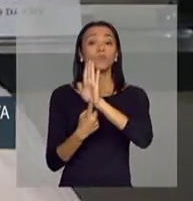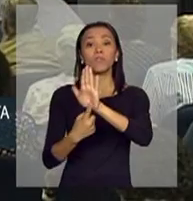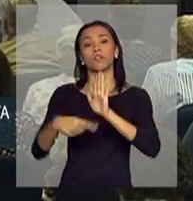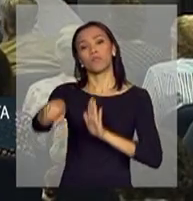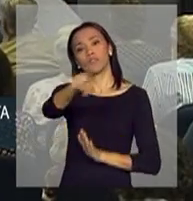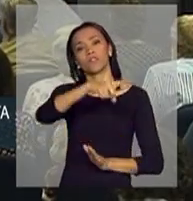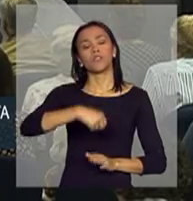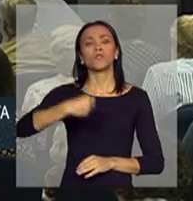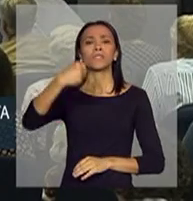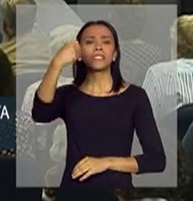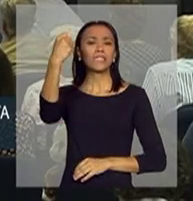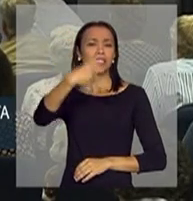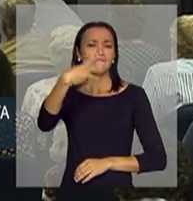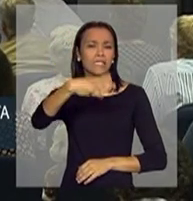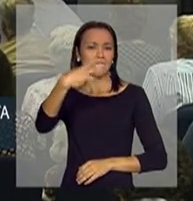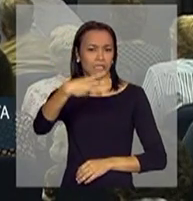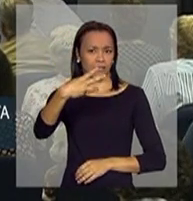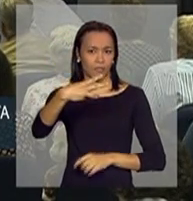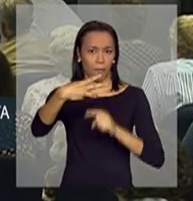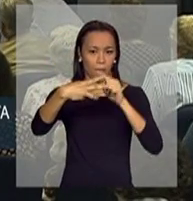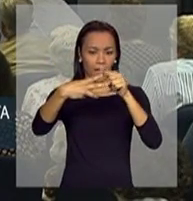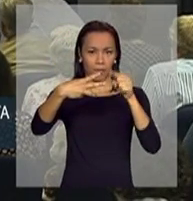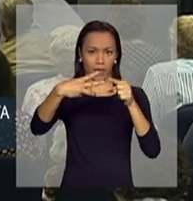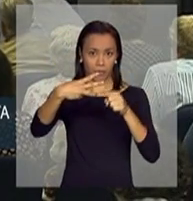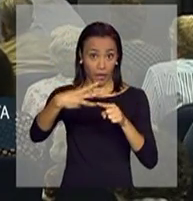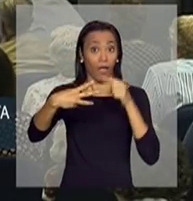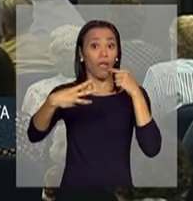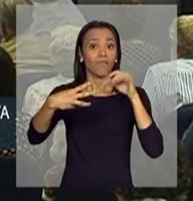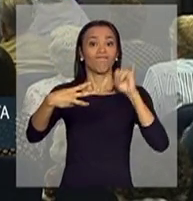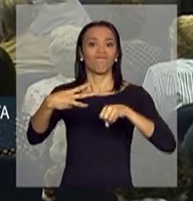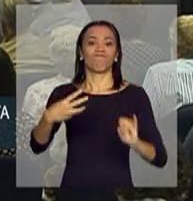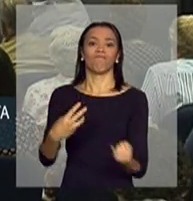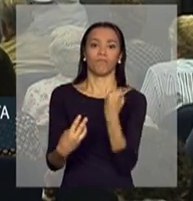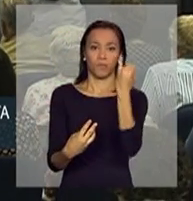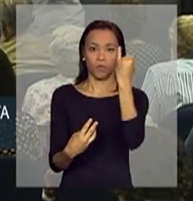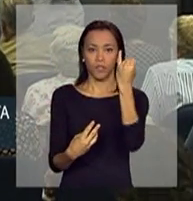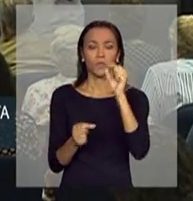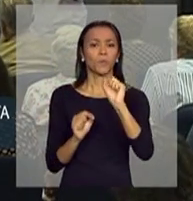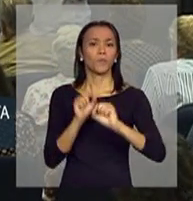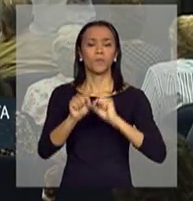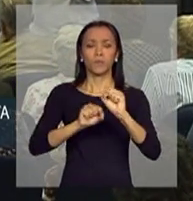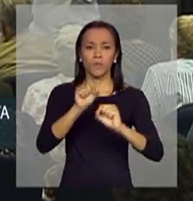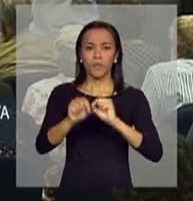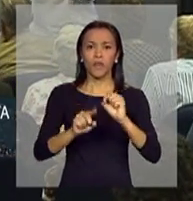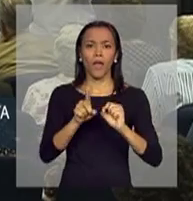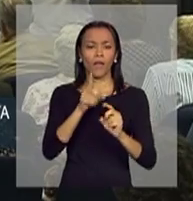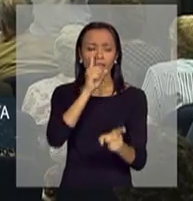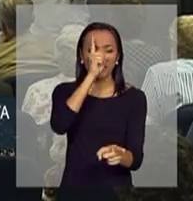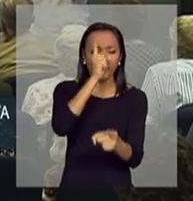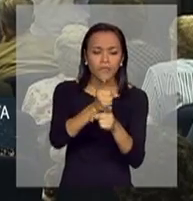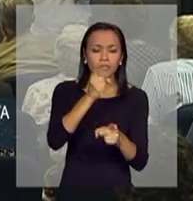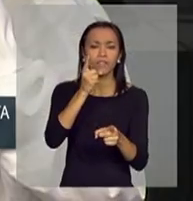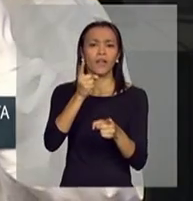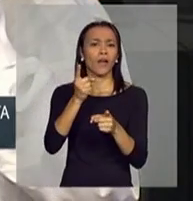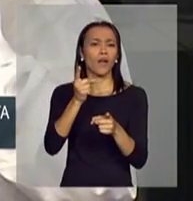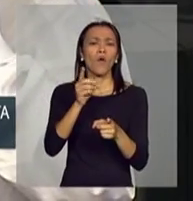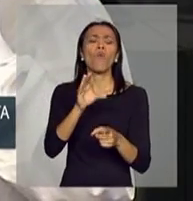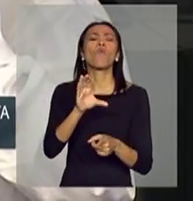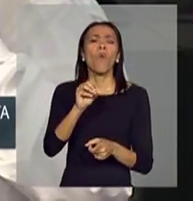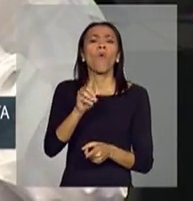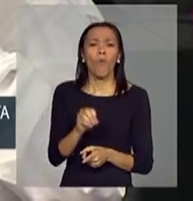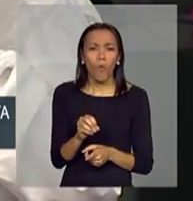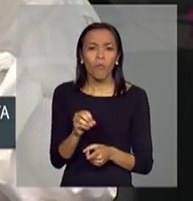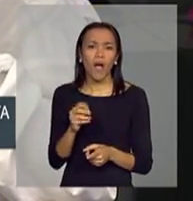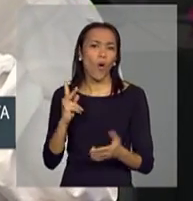terceiro ponto que me parece importante, que é tentar identificar os modos